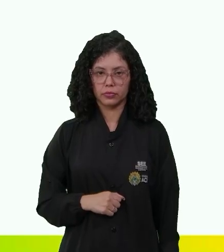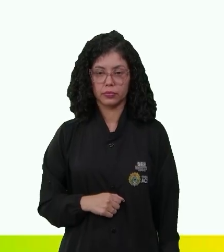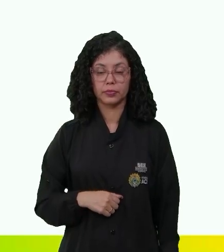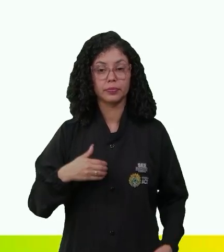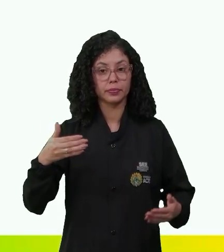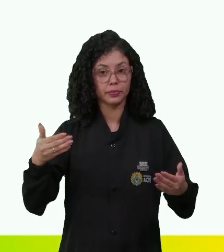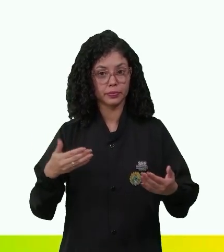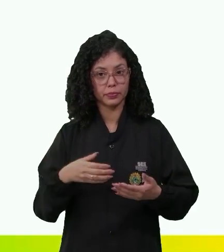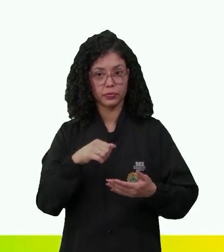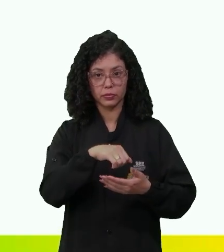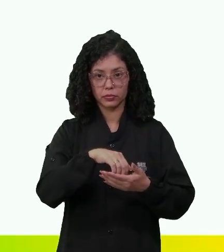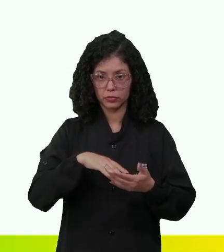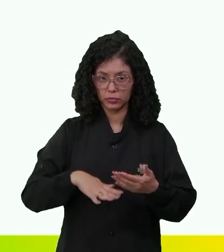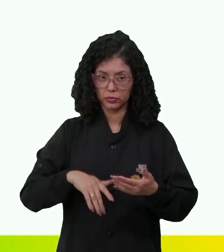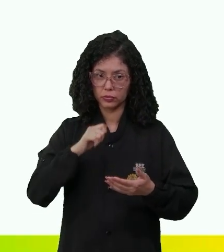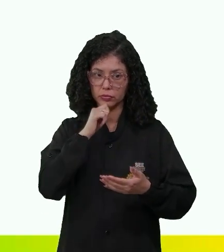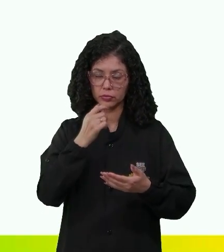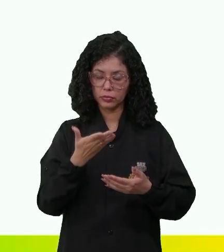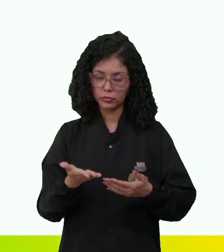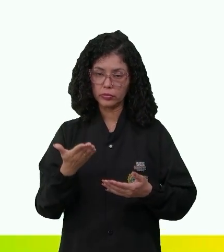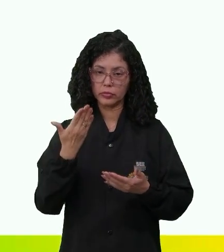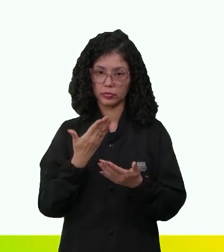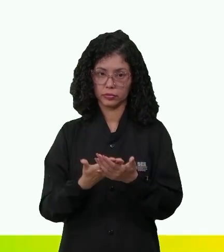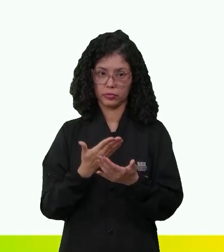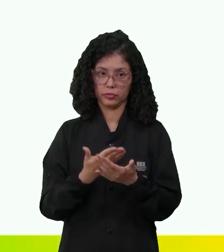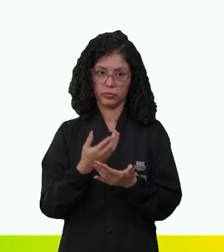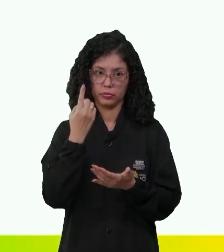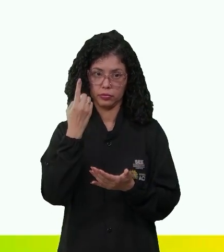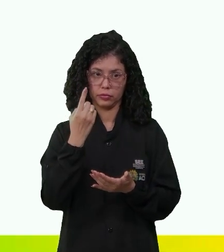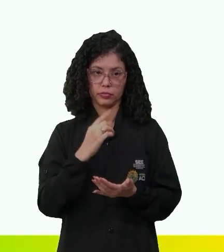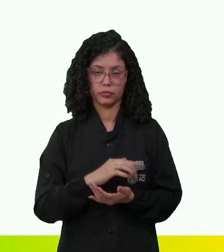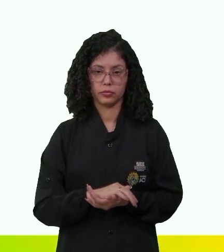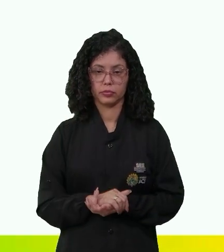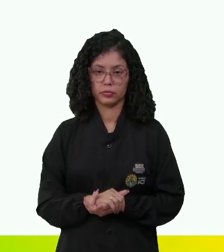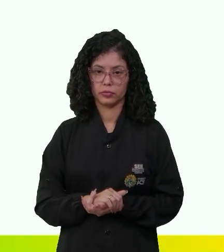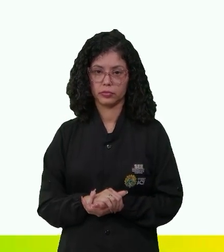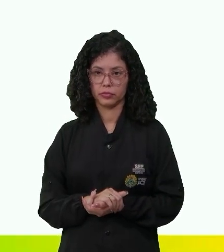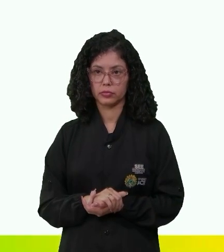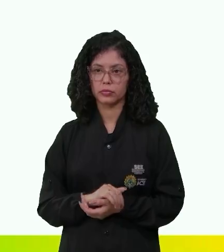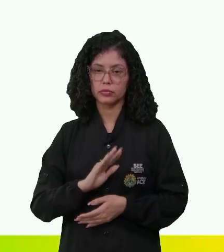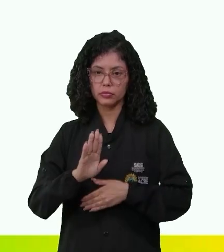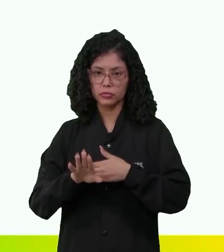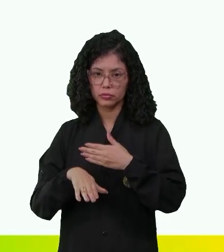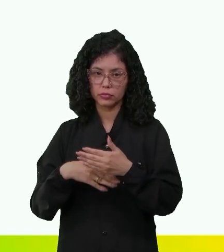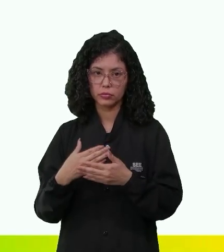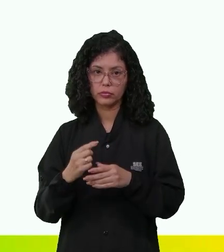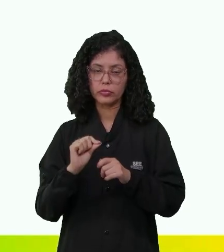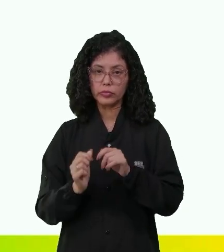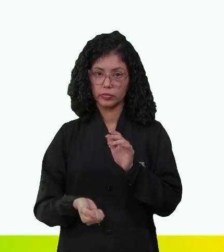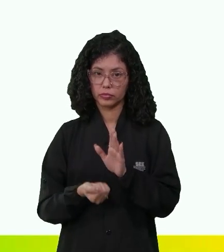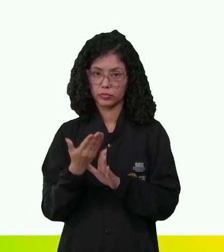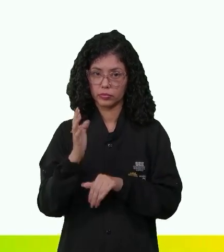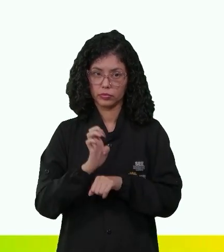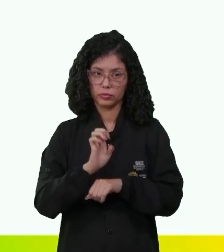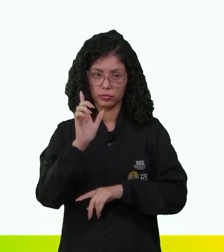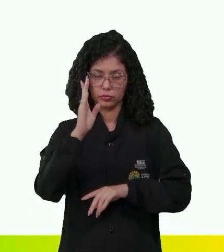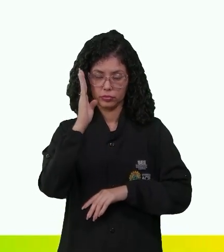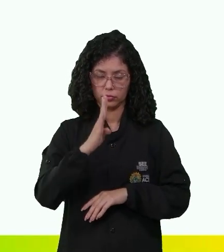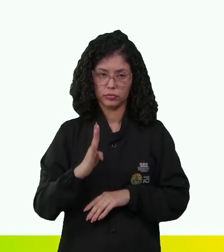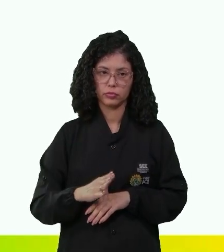Eu trouxe uma atividade aqui para ilustrar a nossa aula, somente uma questão sobre o processo de formação do Estado